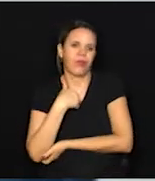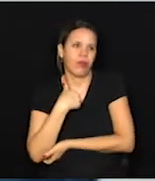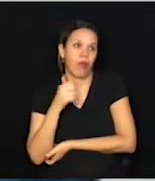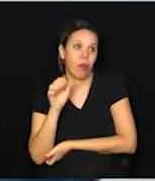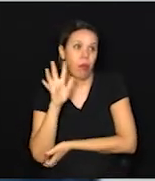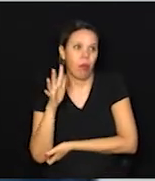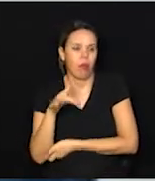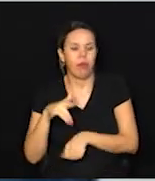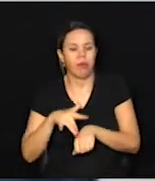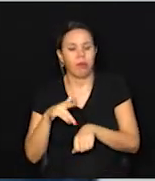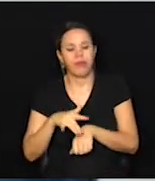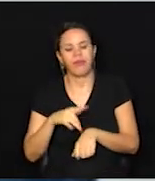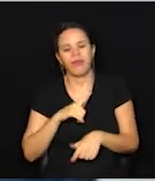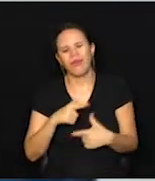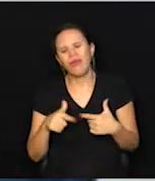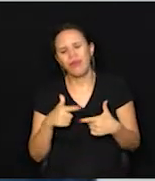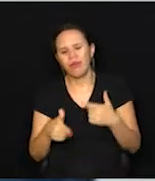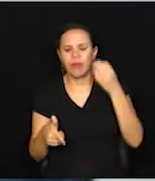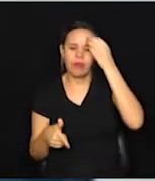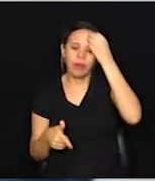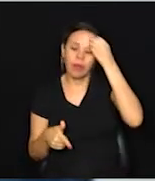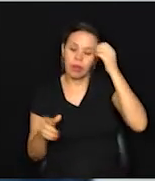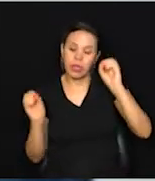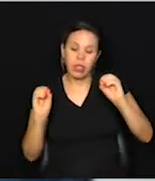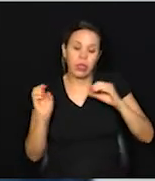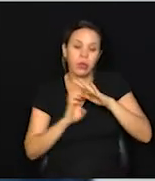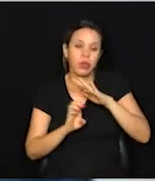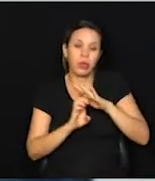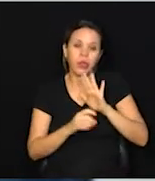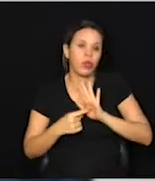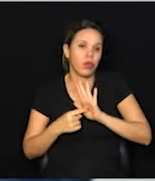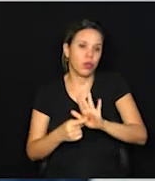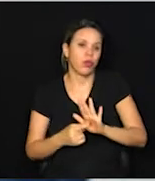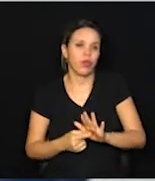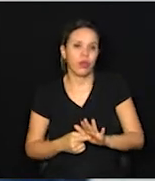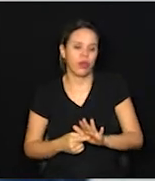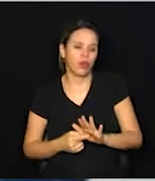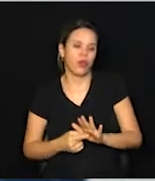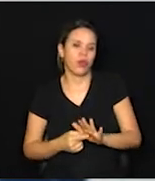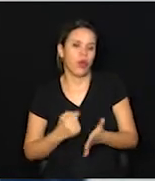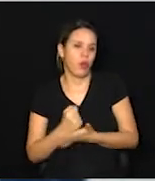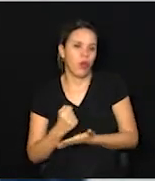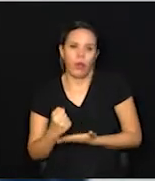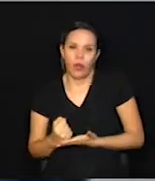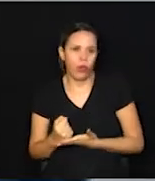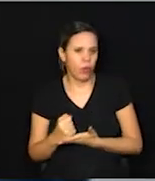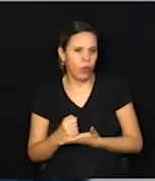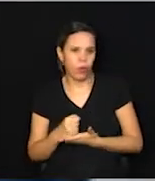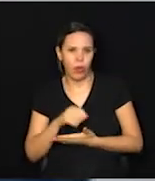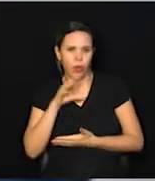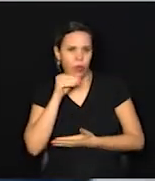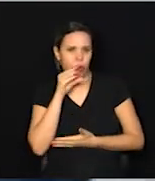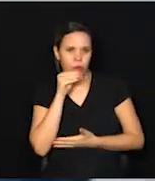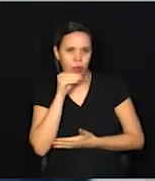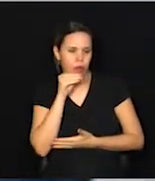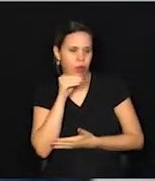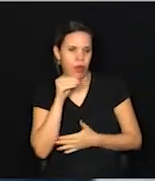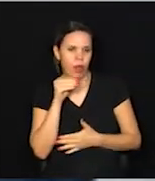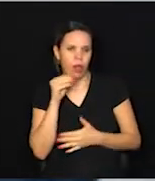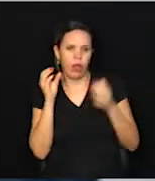também tivemos problema. Nenhuma empresa se apresentou em 2 certames para a contratação de RH em fase emergencial.